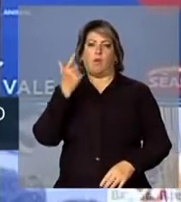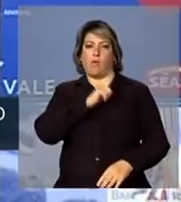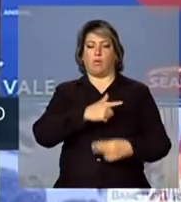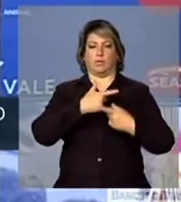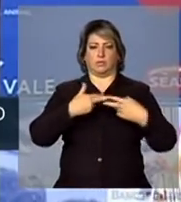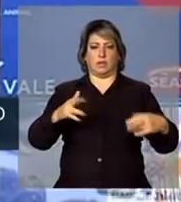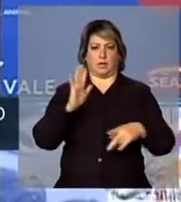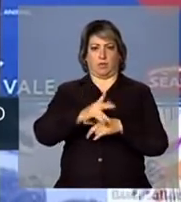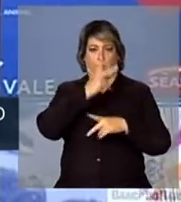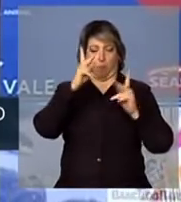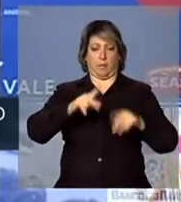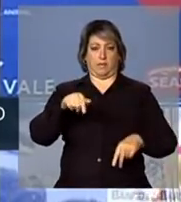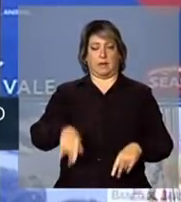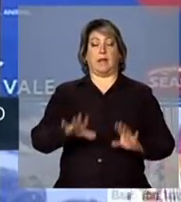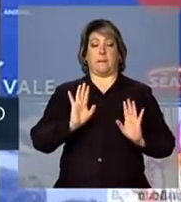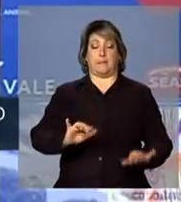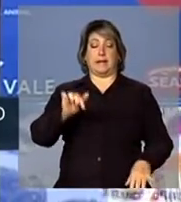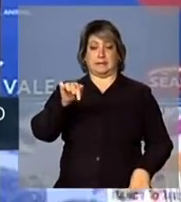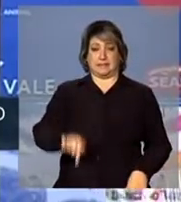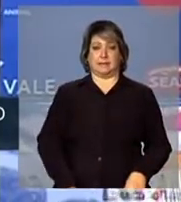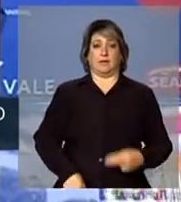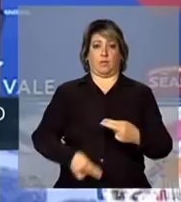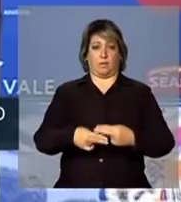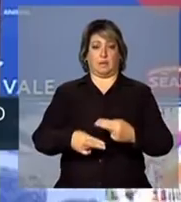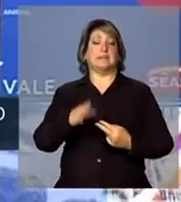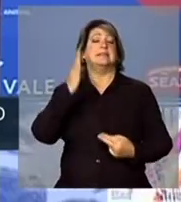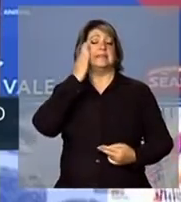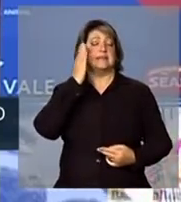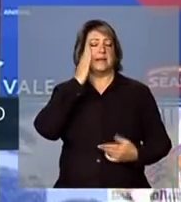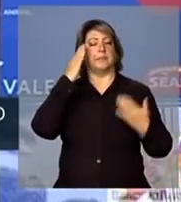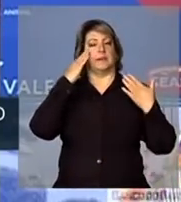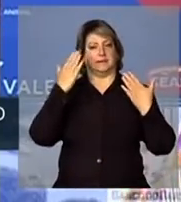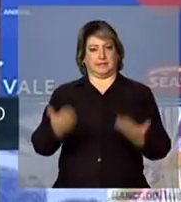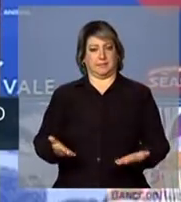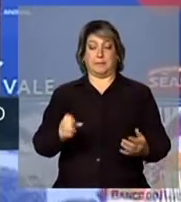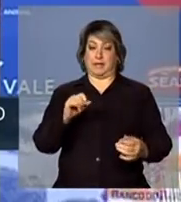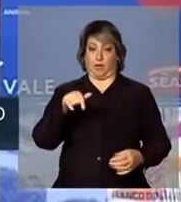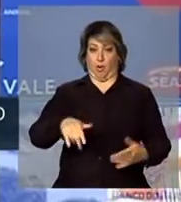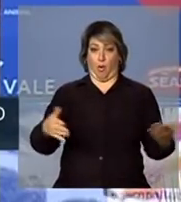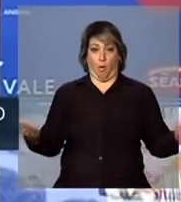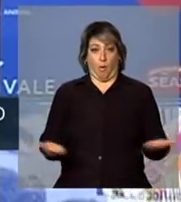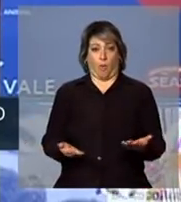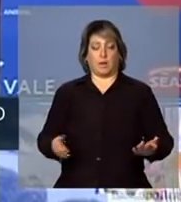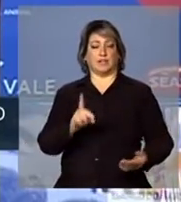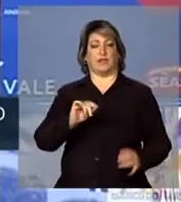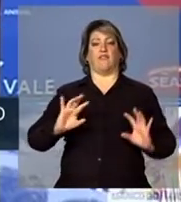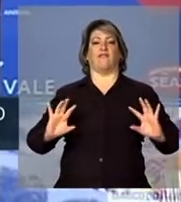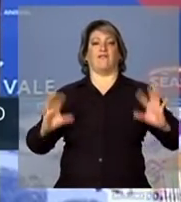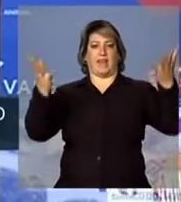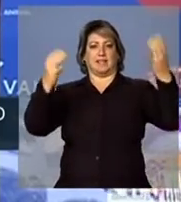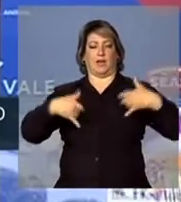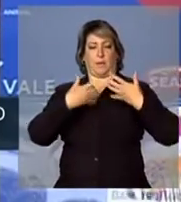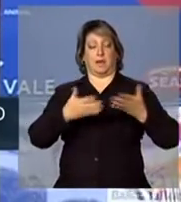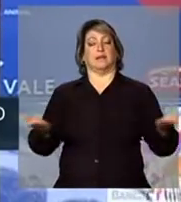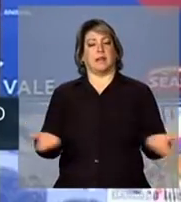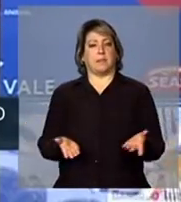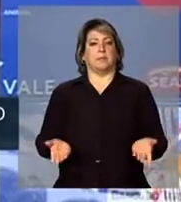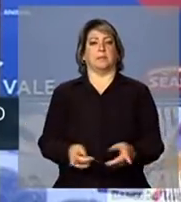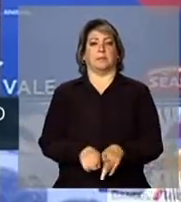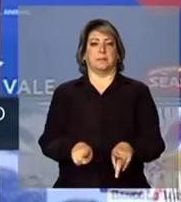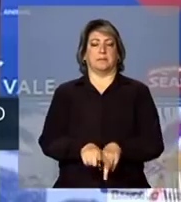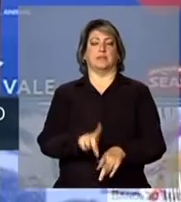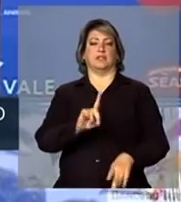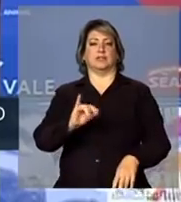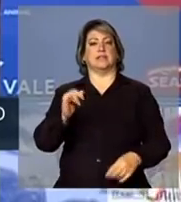Mas Uberaba sabe agradecer. Se hoje é dia de festas e de homenagens, é também um dia especial